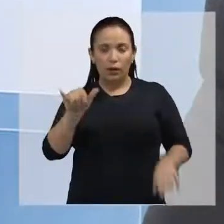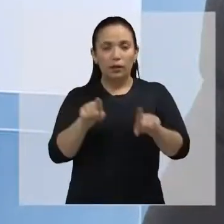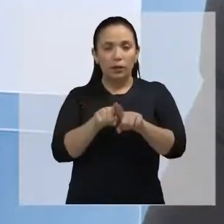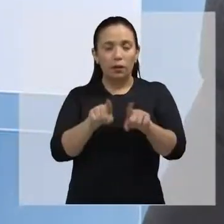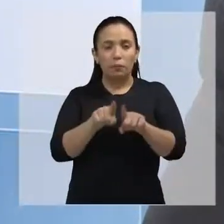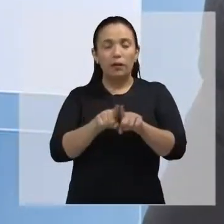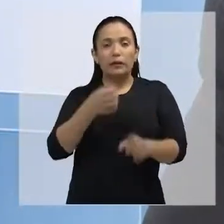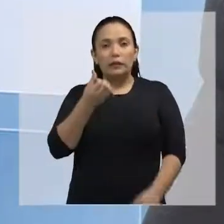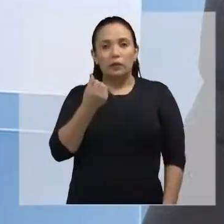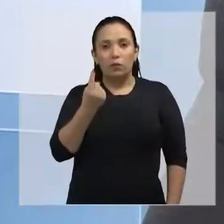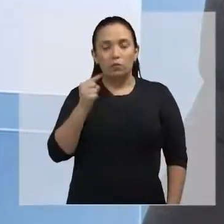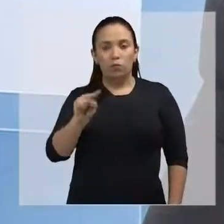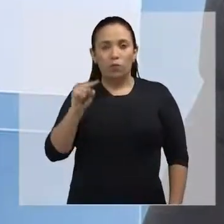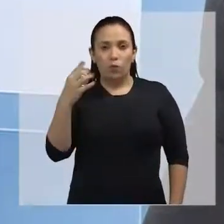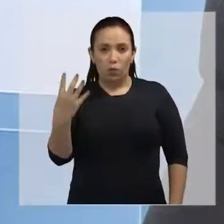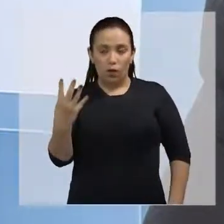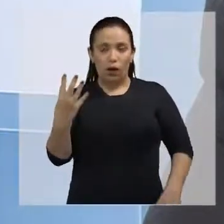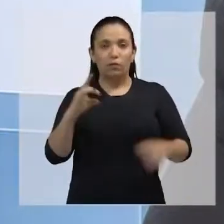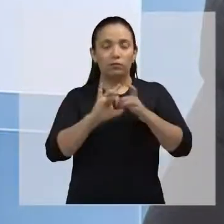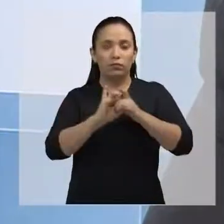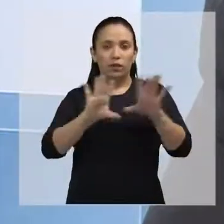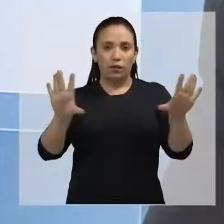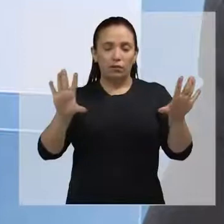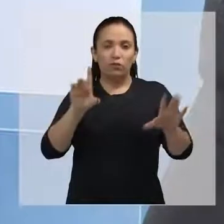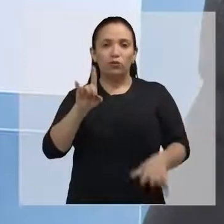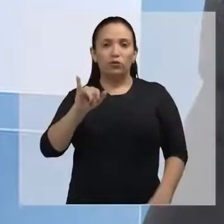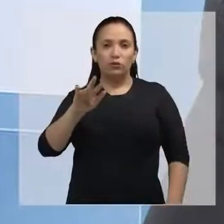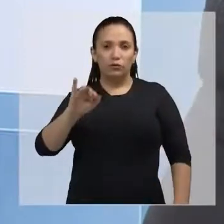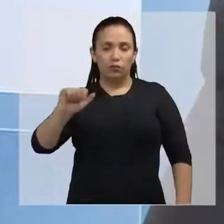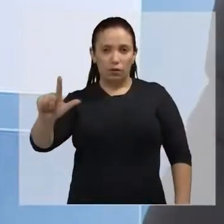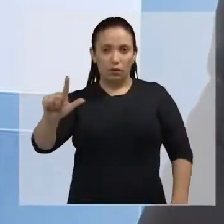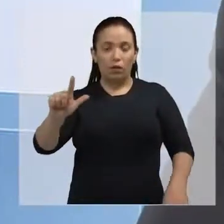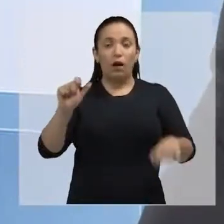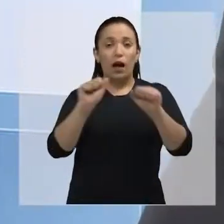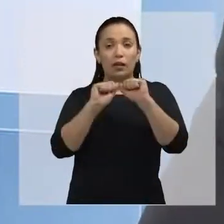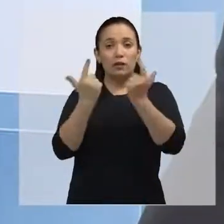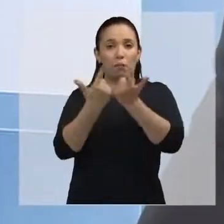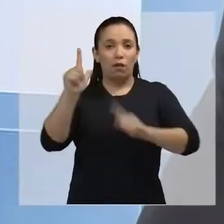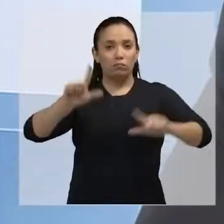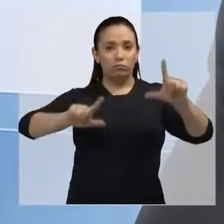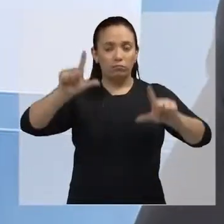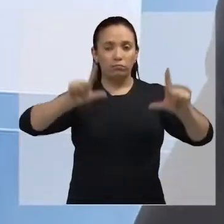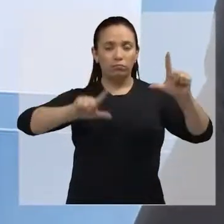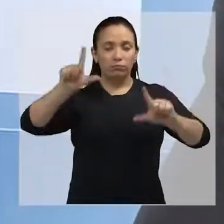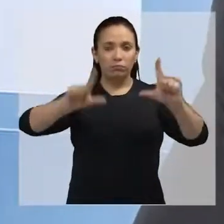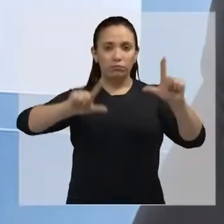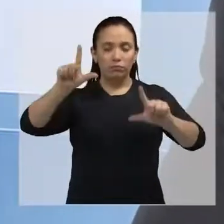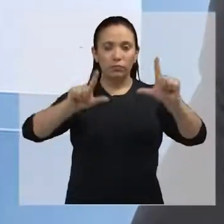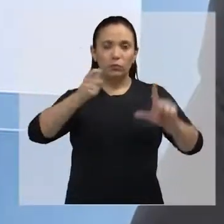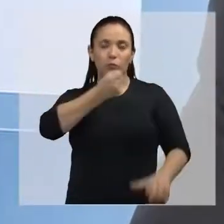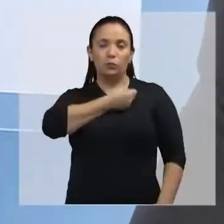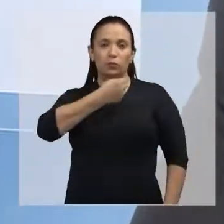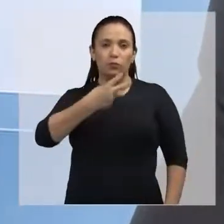e também seu canal 61.4 aberto e digital, né? Na sua TV Assembleia,